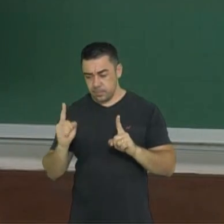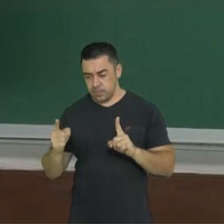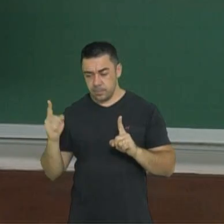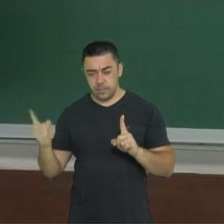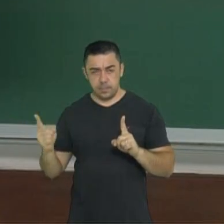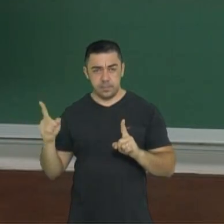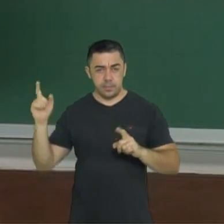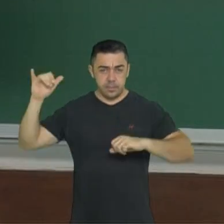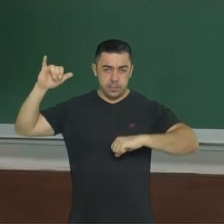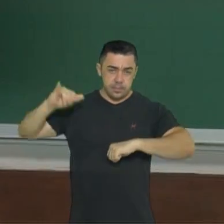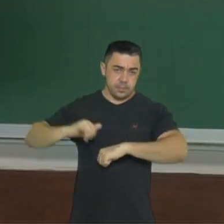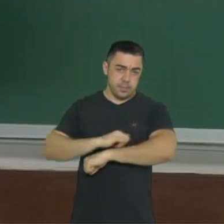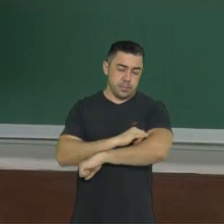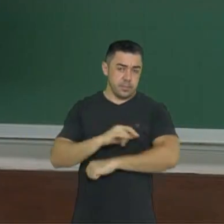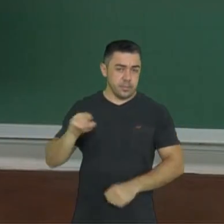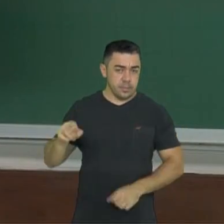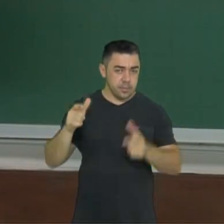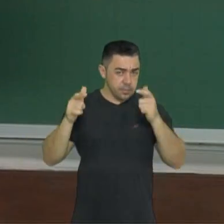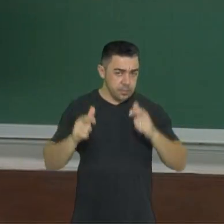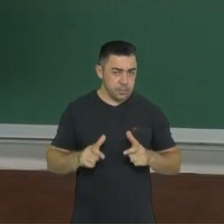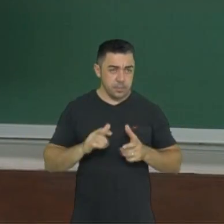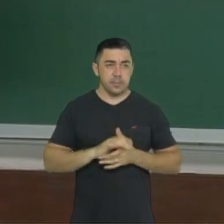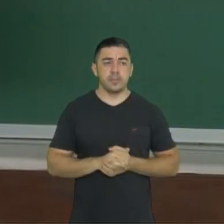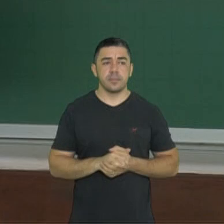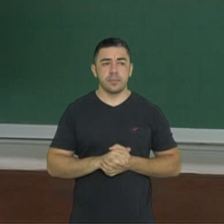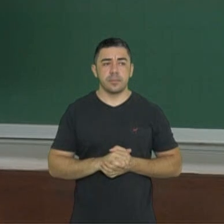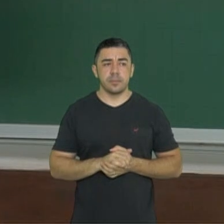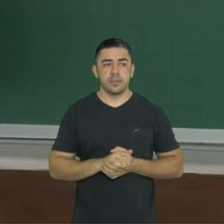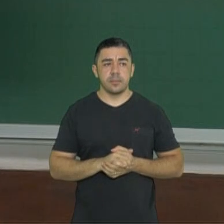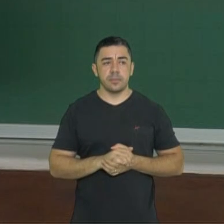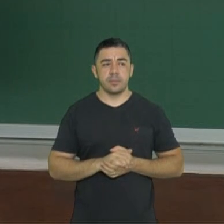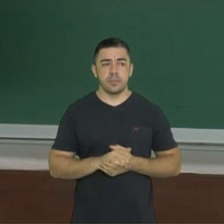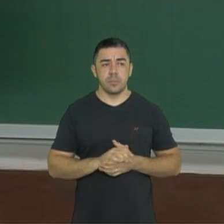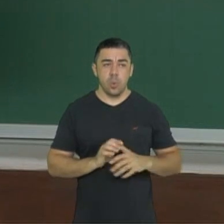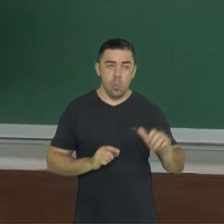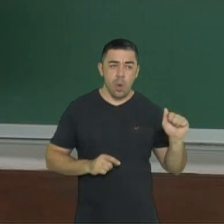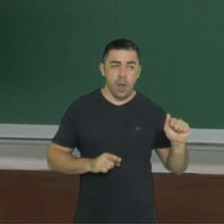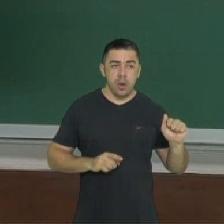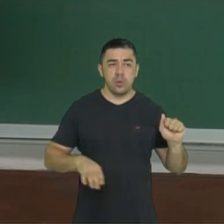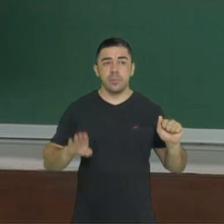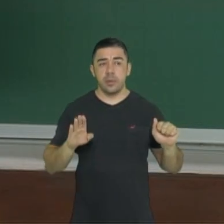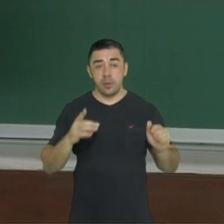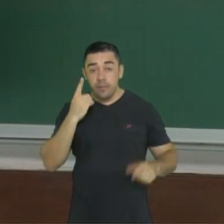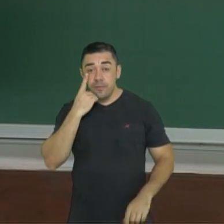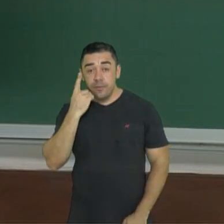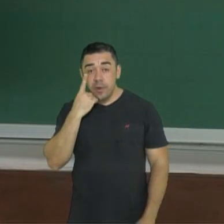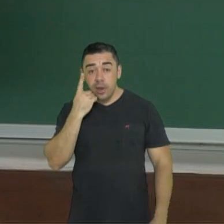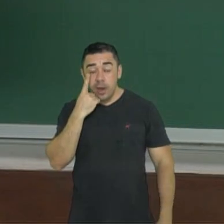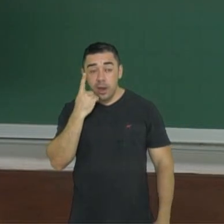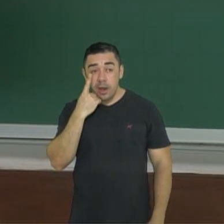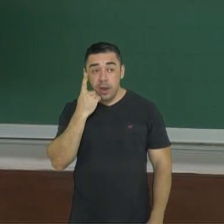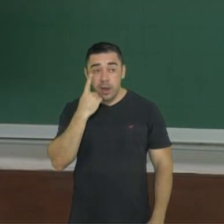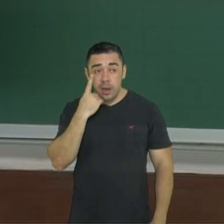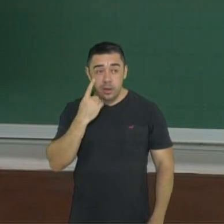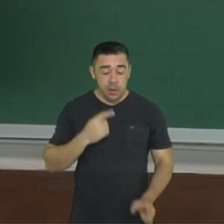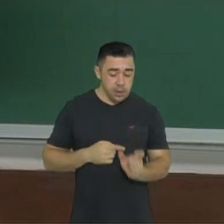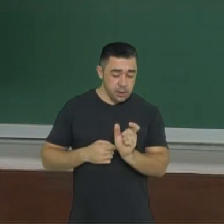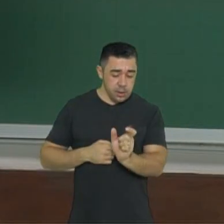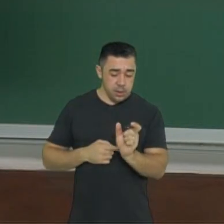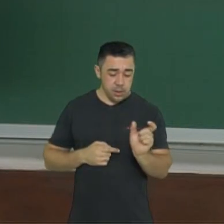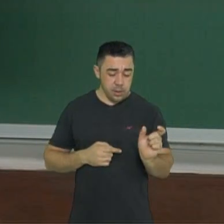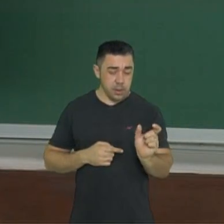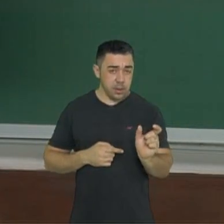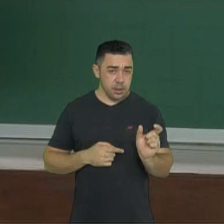do aeroporto Congonhas Só que talvez seja o local depósito e esse avião B talvez veio aqui ó calma e risquinho